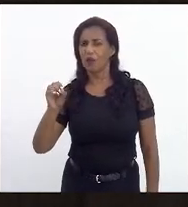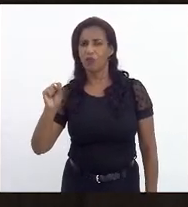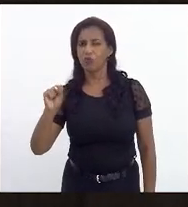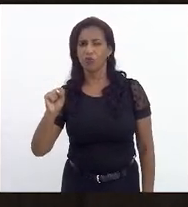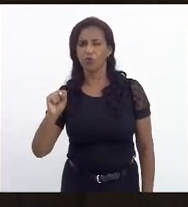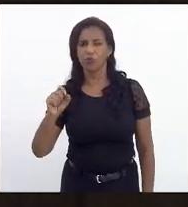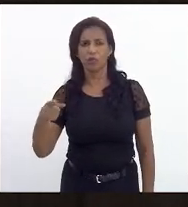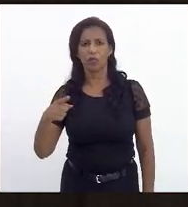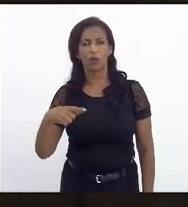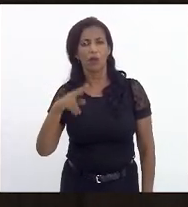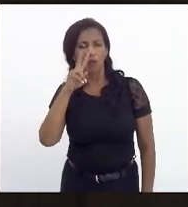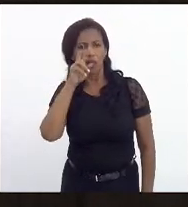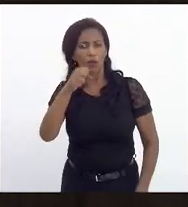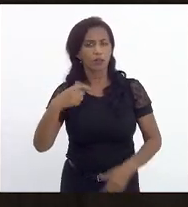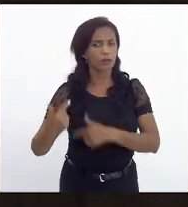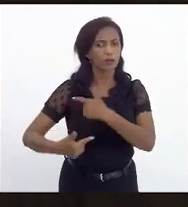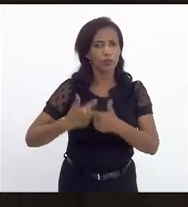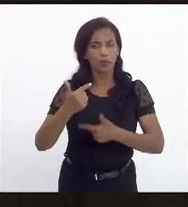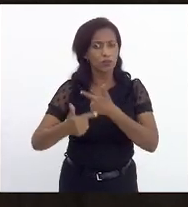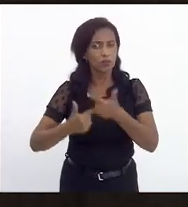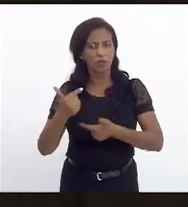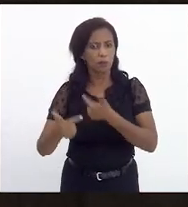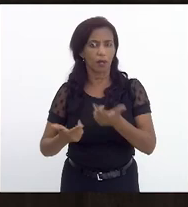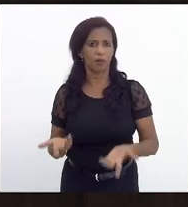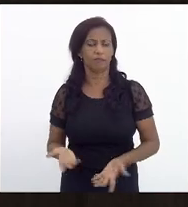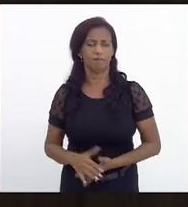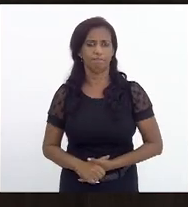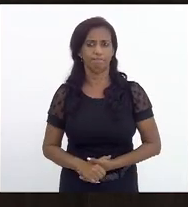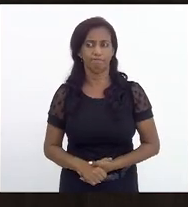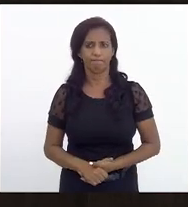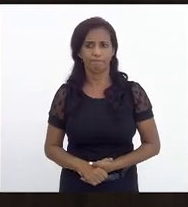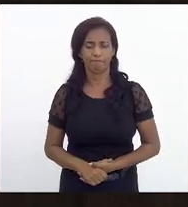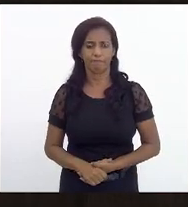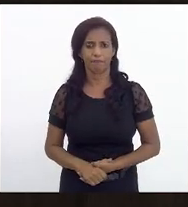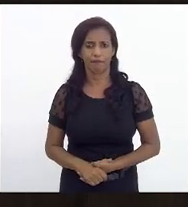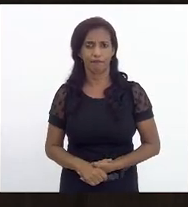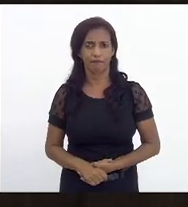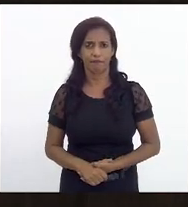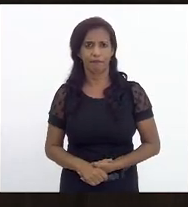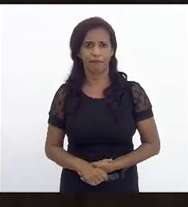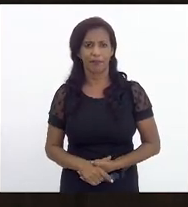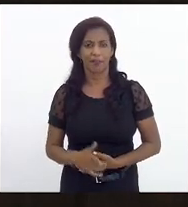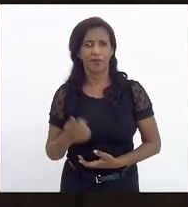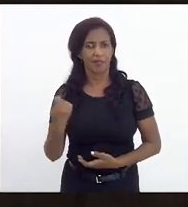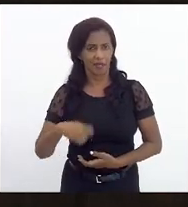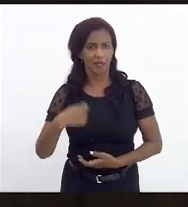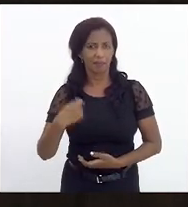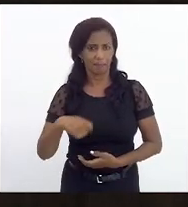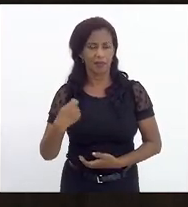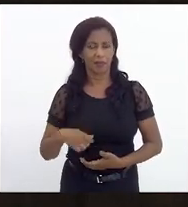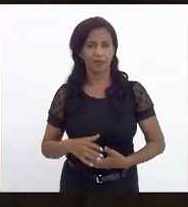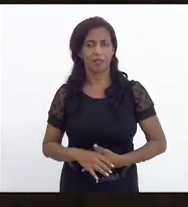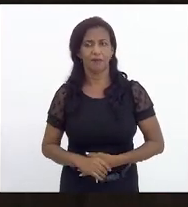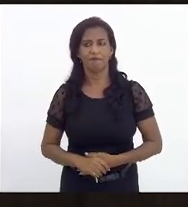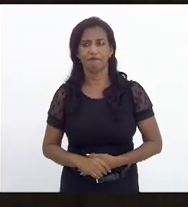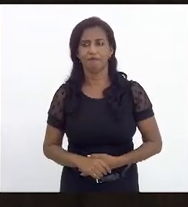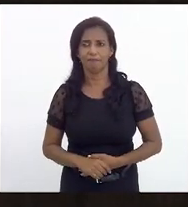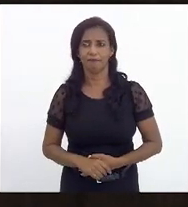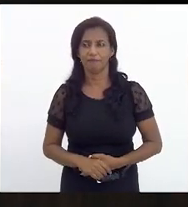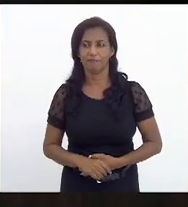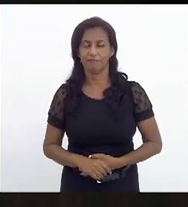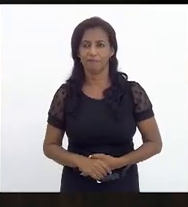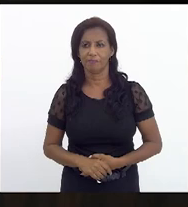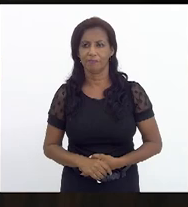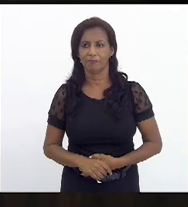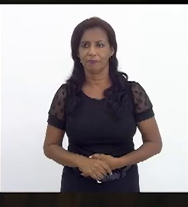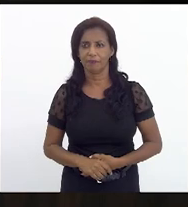nossa força de trabalho para segurar as comissões isso aqui. E está magrinho de taquígrafo. Ô